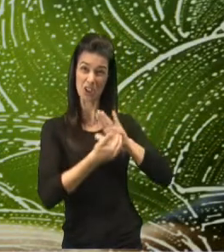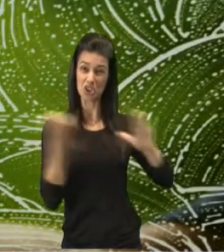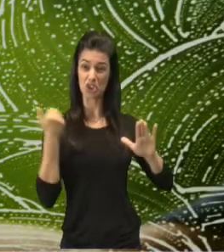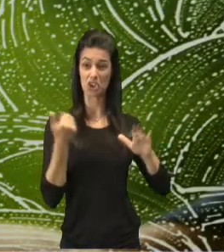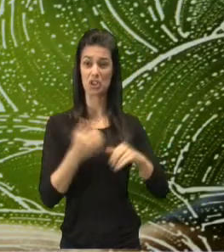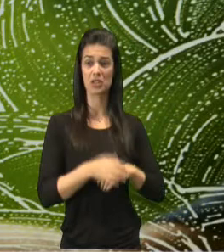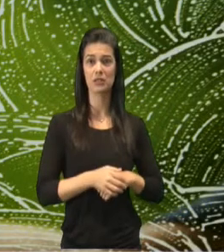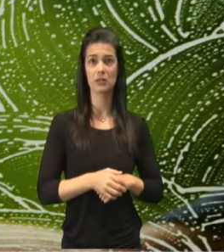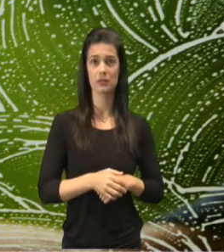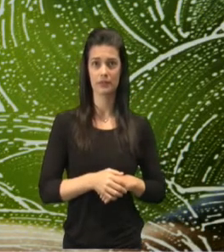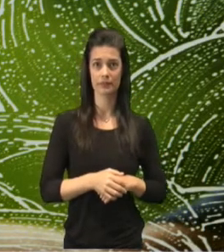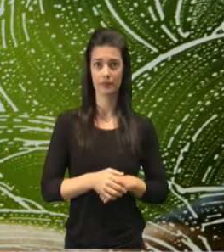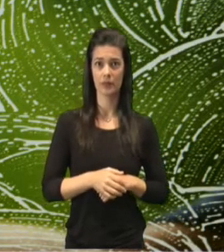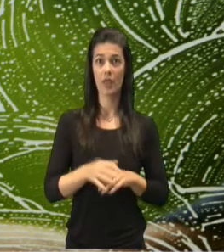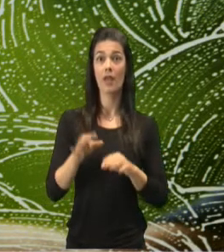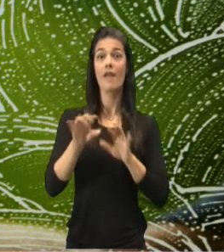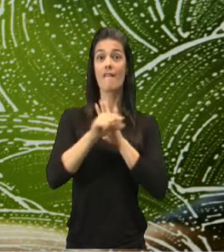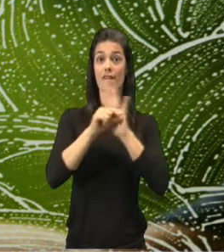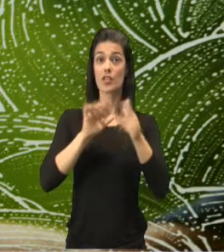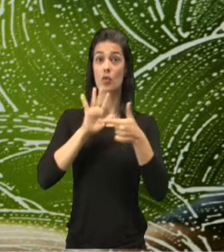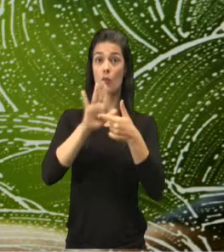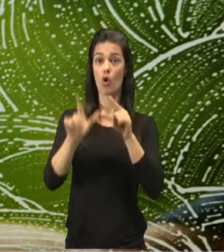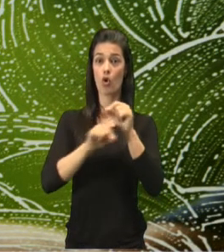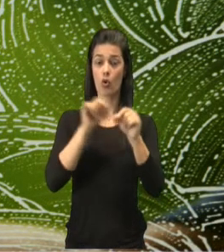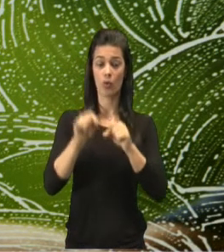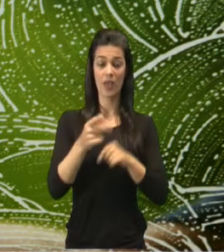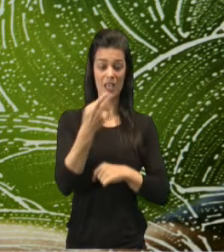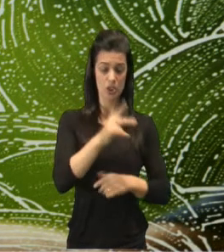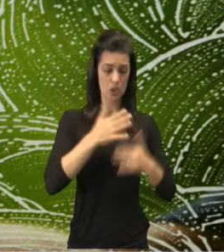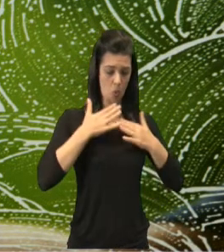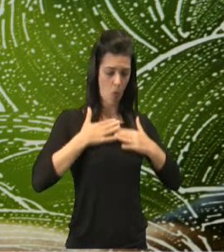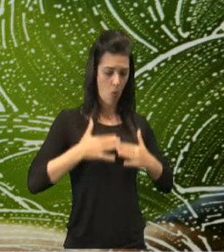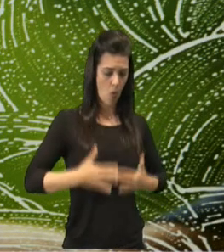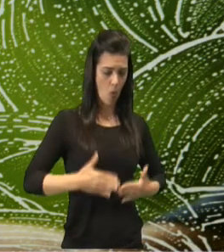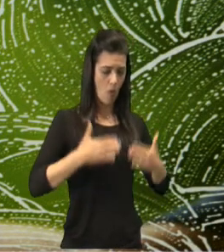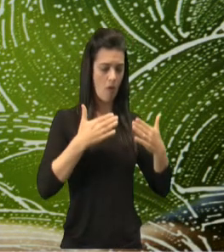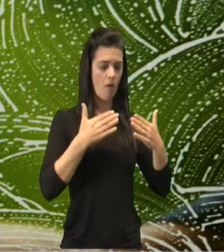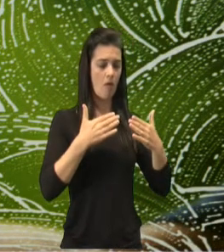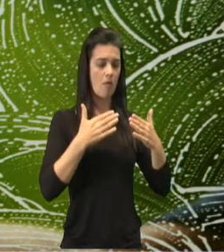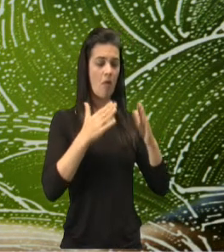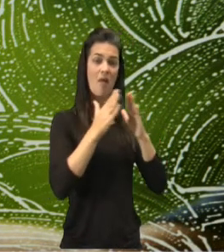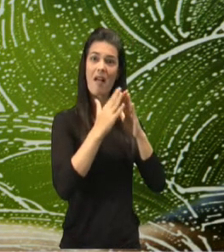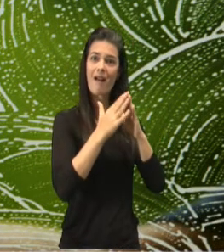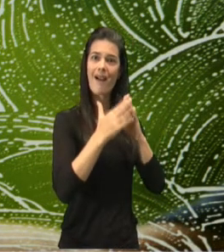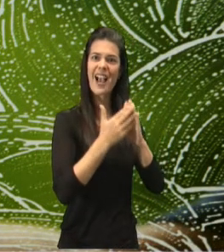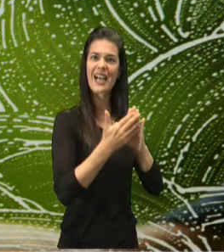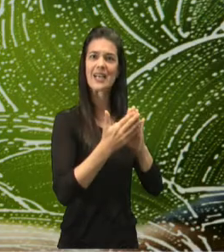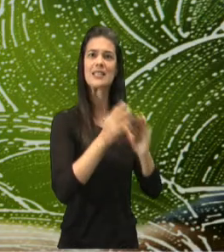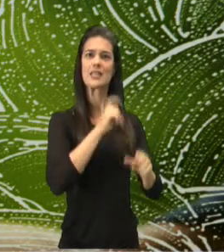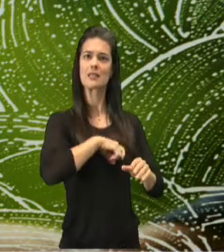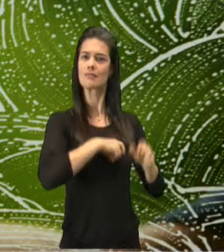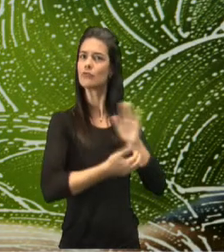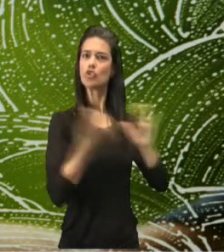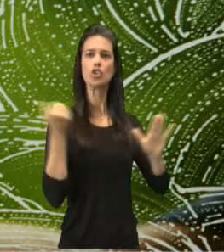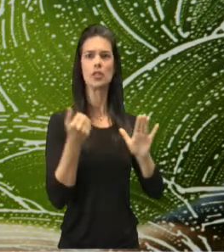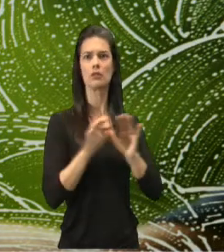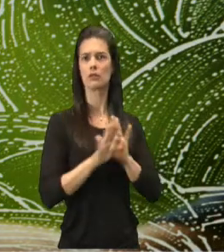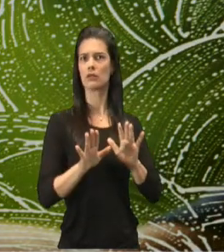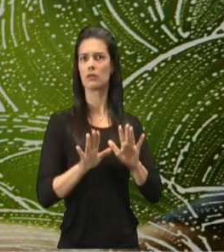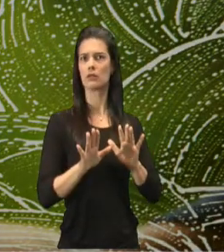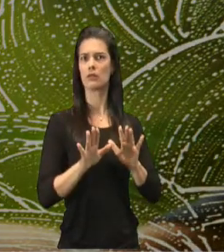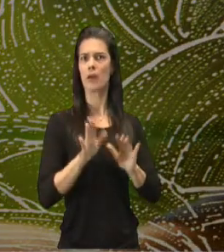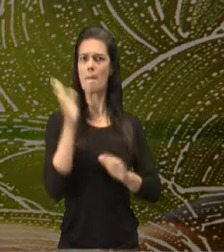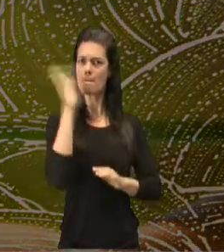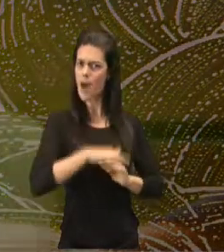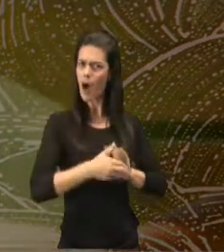lavai-vos, purificai-vos, tirai a maldade de vossos atos diante dos meus olhos, cessai de fazer o mal. Deus